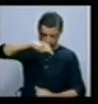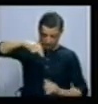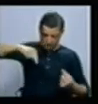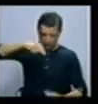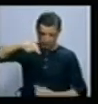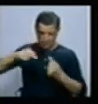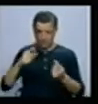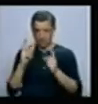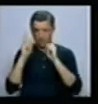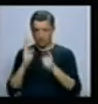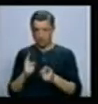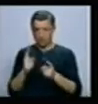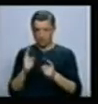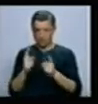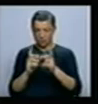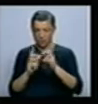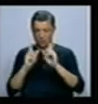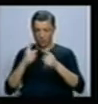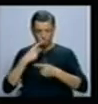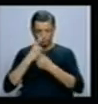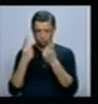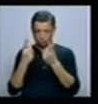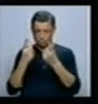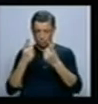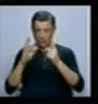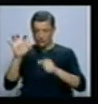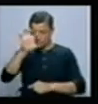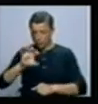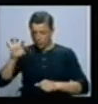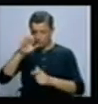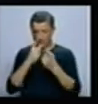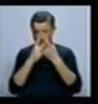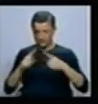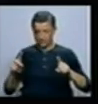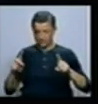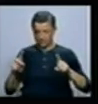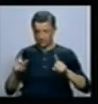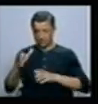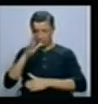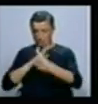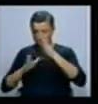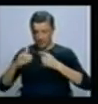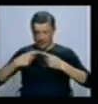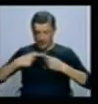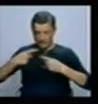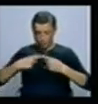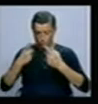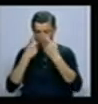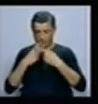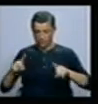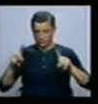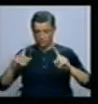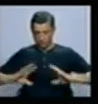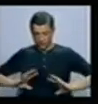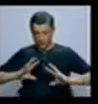galáxias espirais, irregulares, elípticas, todas elas contam-nos histórias diferentes, de épocas diferentes da